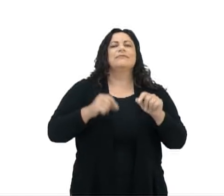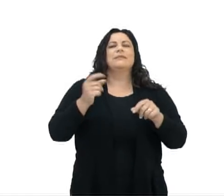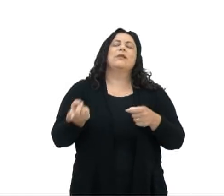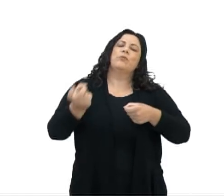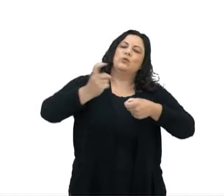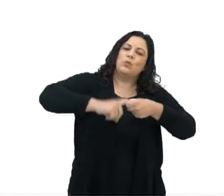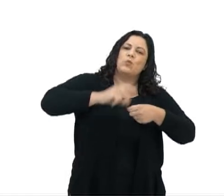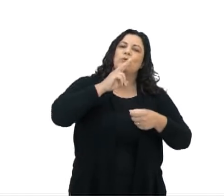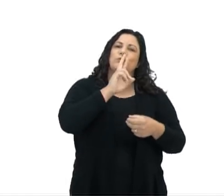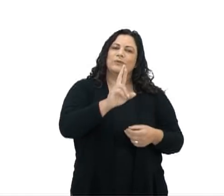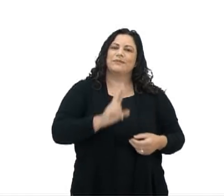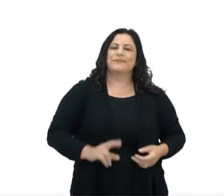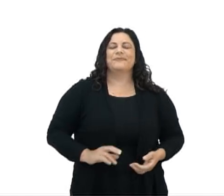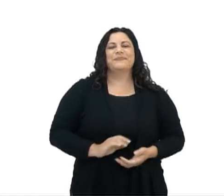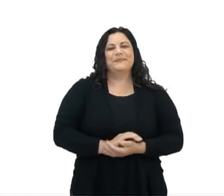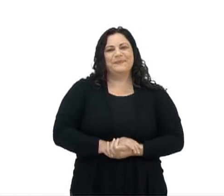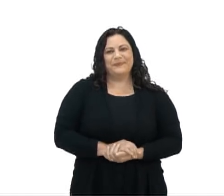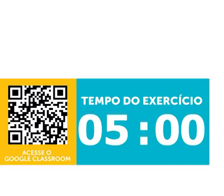com a resolução.